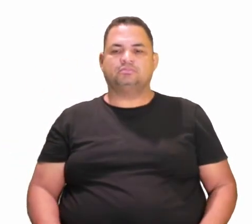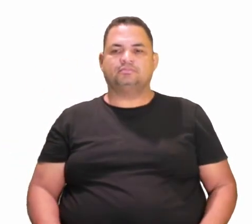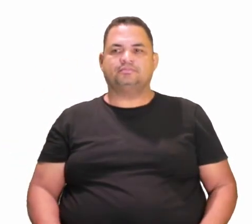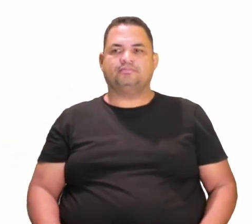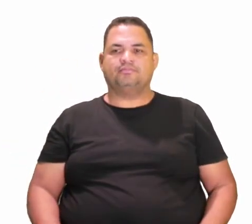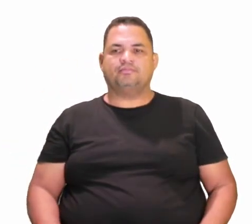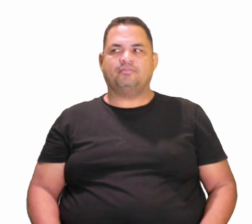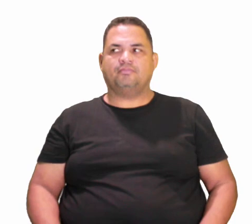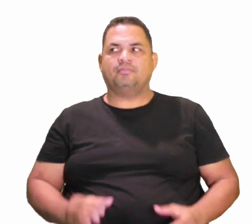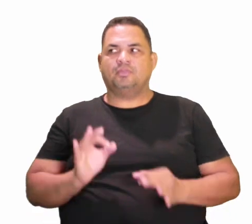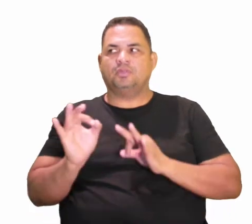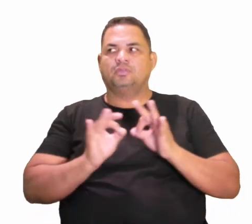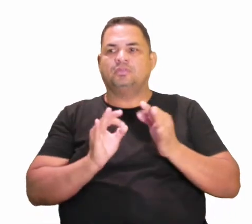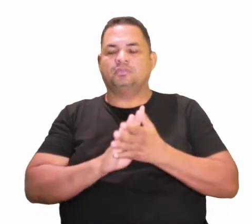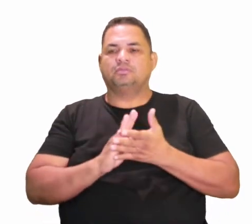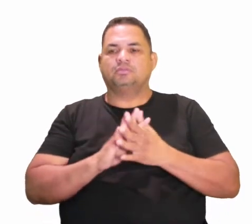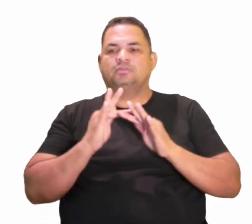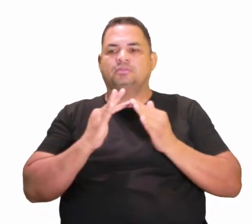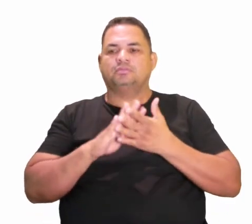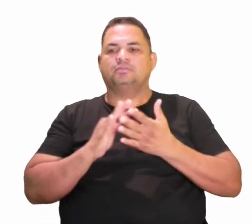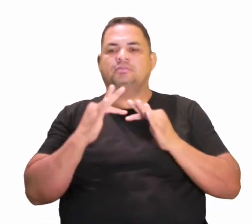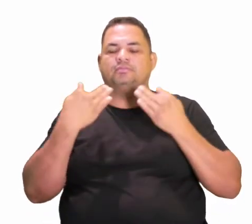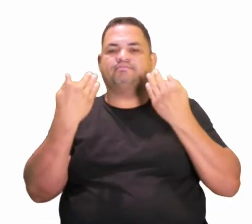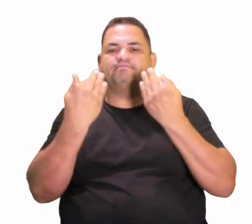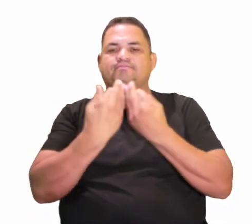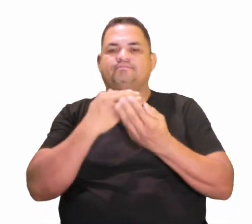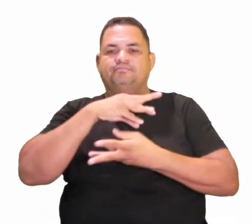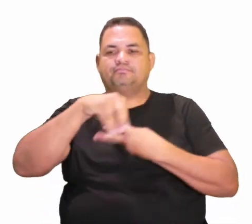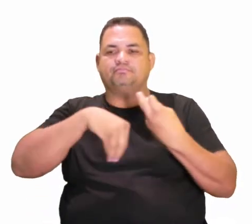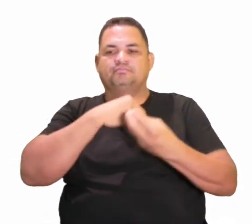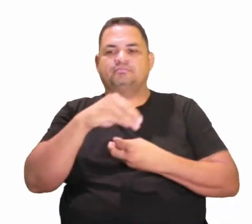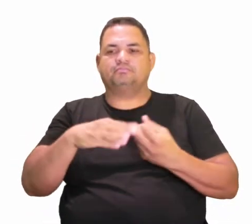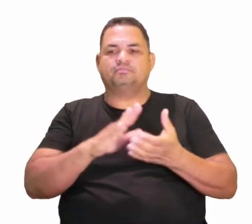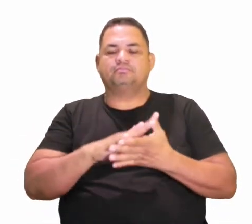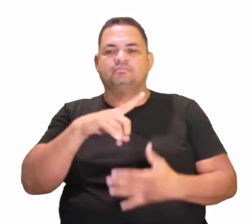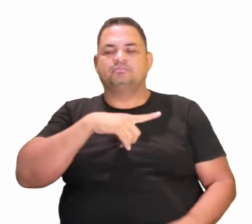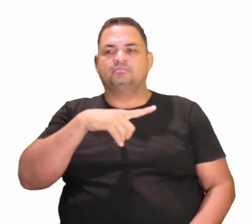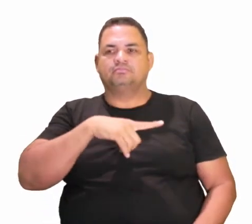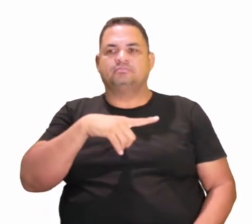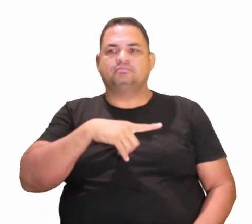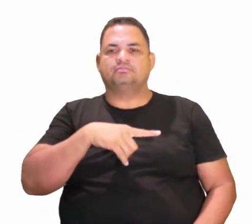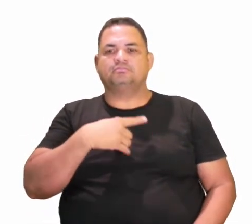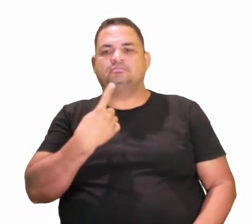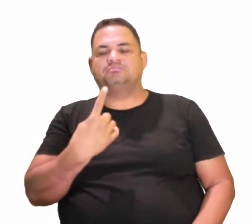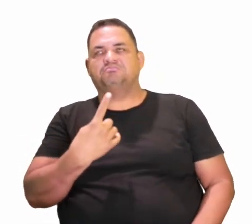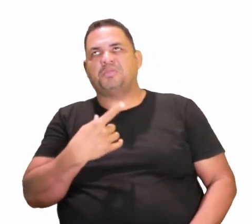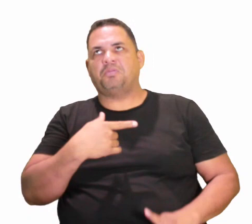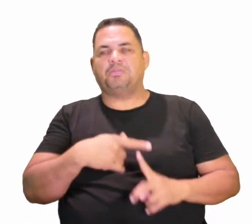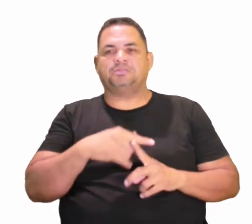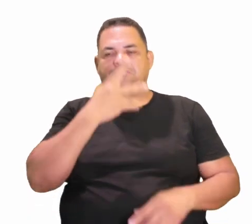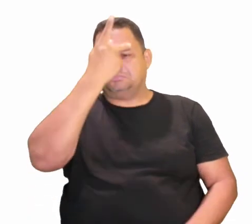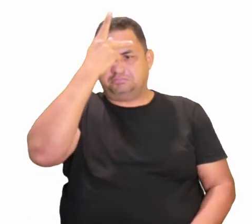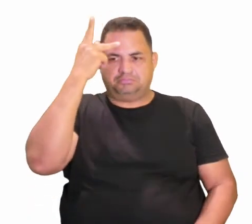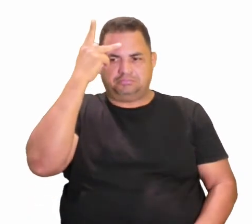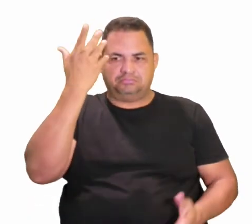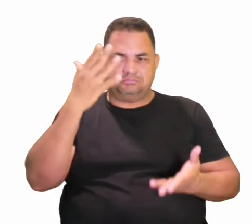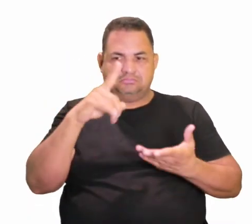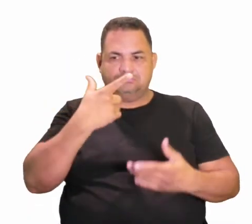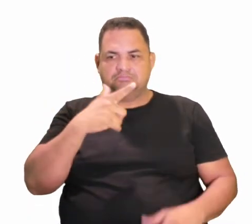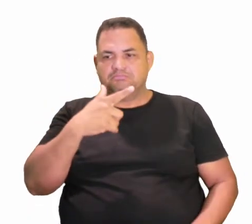outra pessoa, certo? Aí seria essa família misturada aí, onde você tem uma ou mais pessoas que não